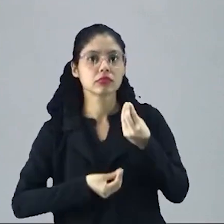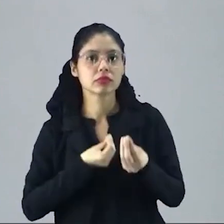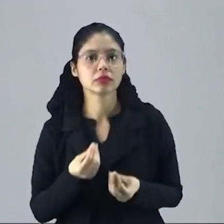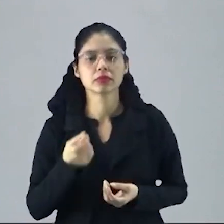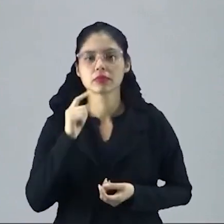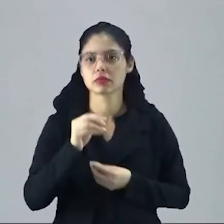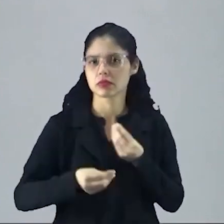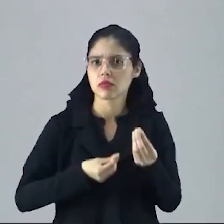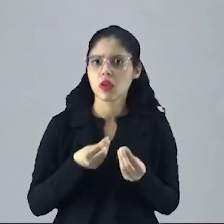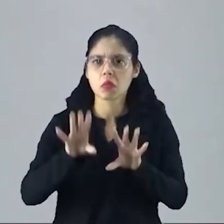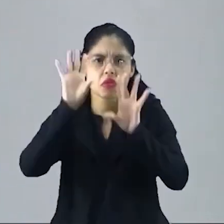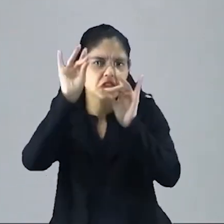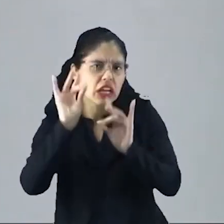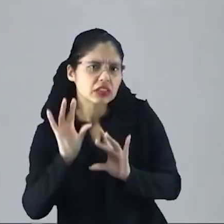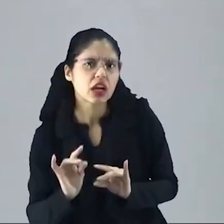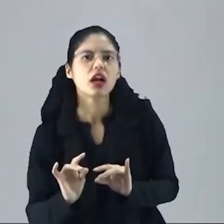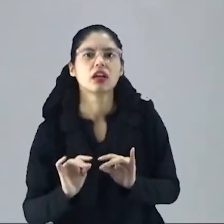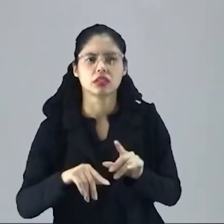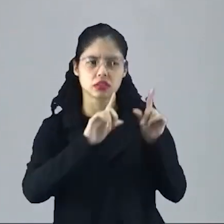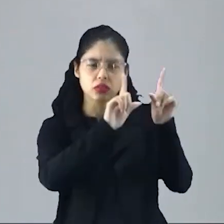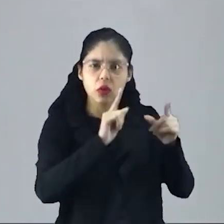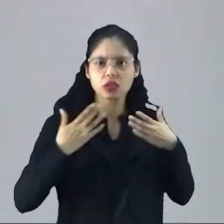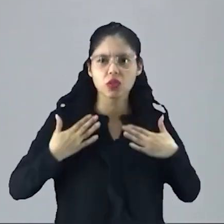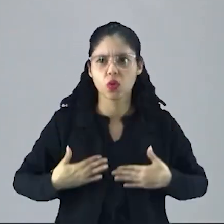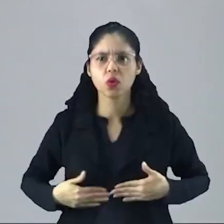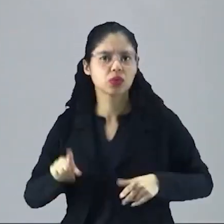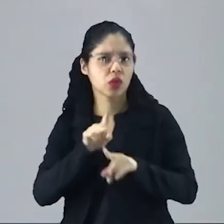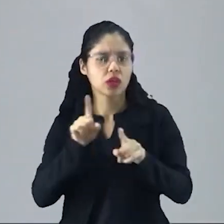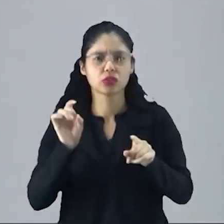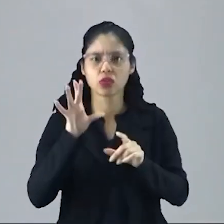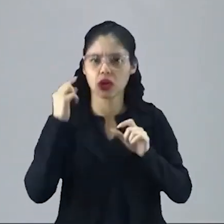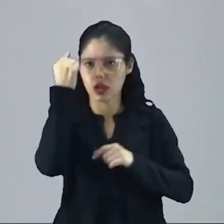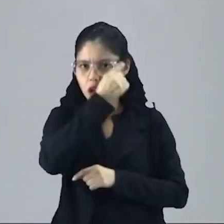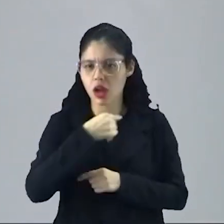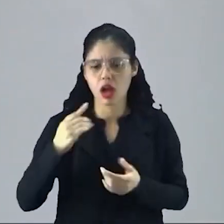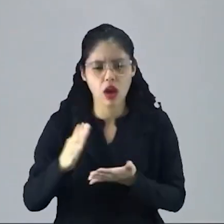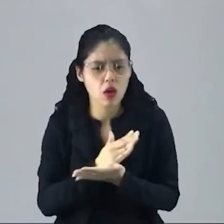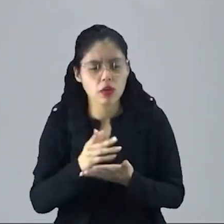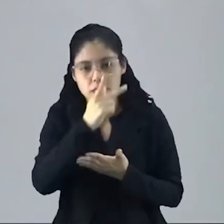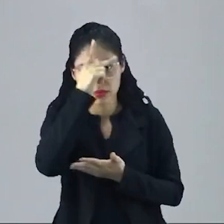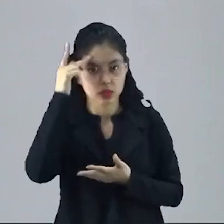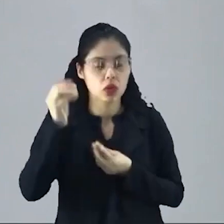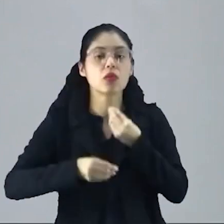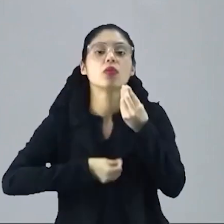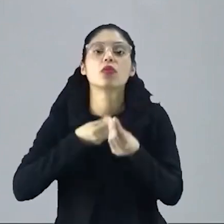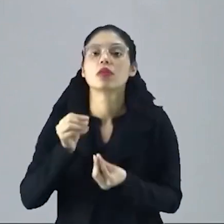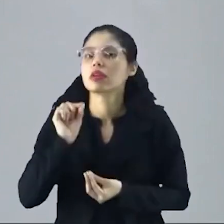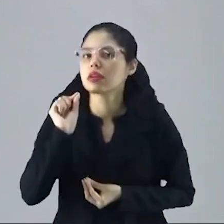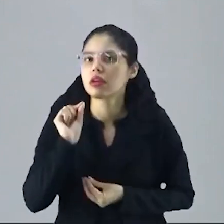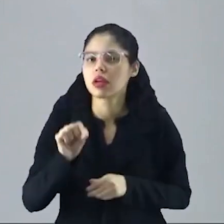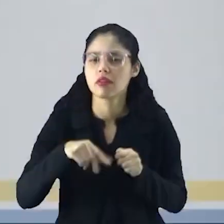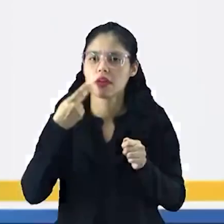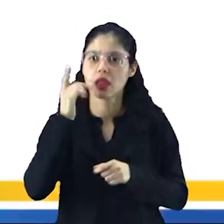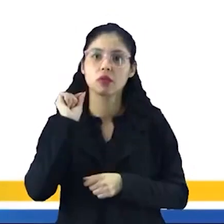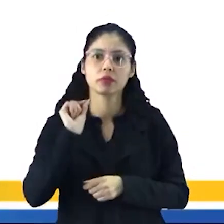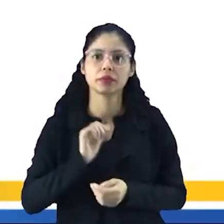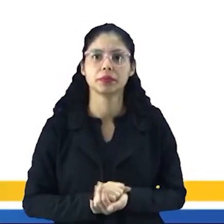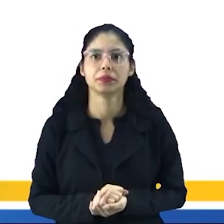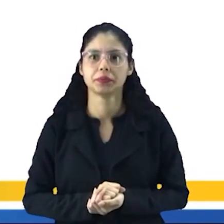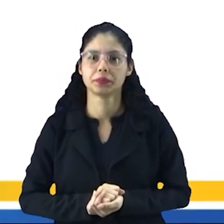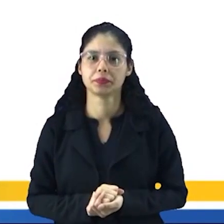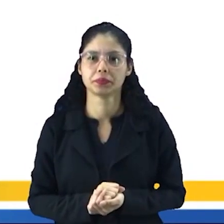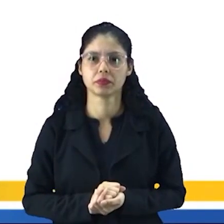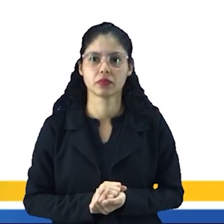essas cabeças estão, não é a representação do corpo inteiro, então são apenas algumas pessoas. E o que ele vai querer dizer com isso?